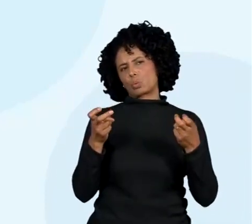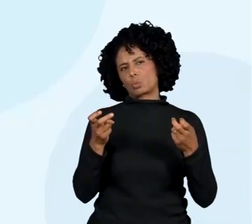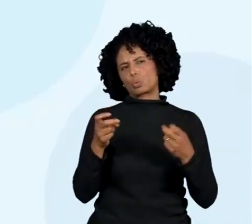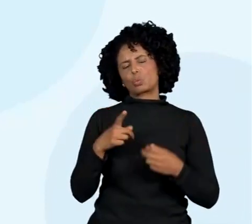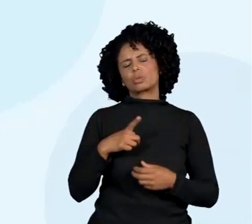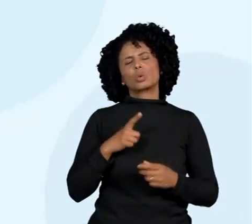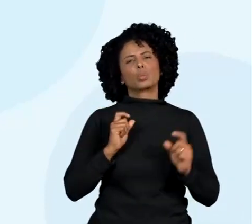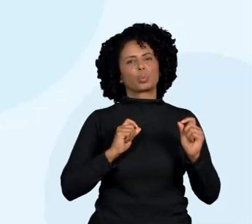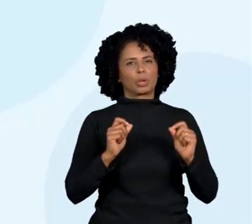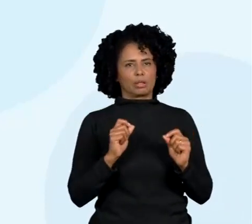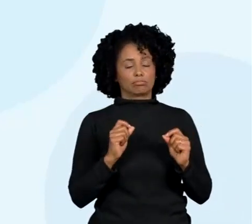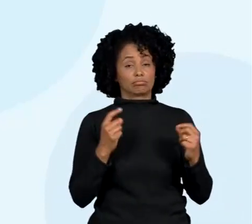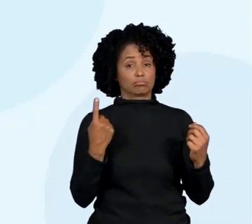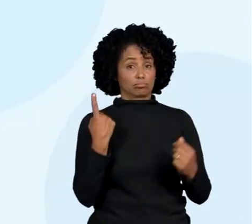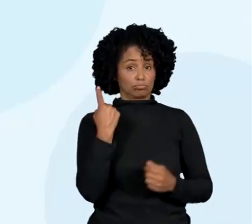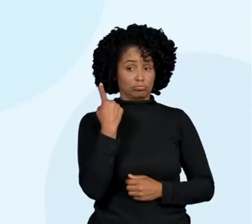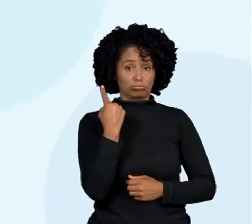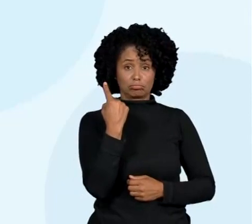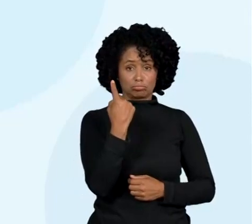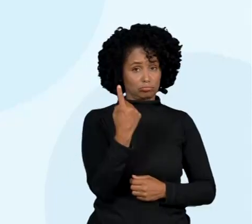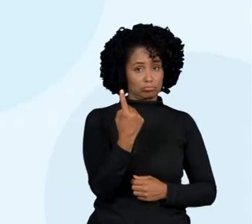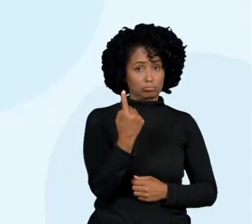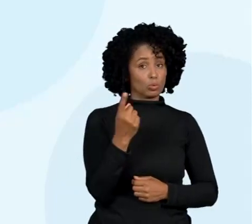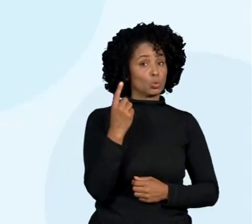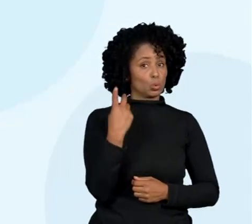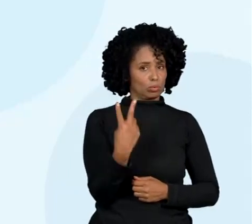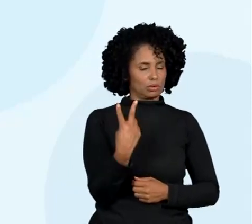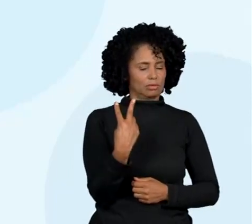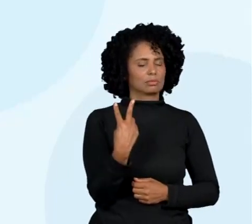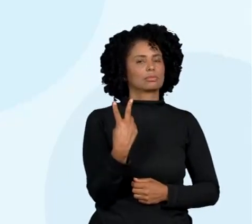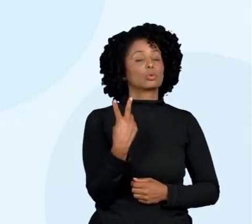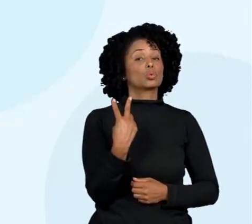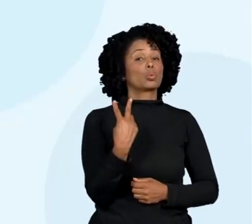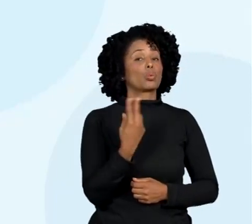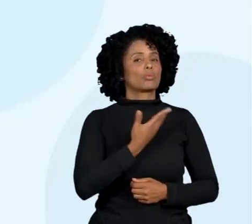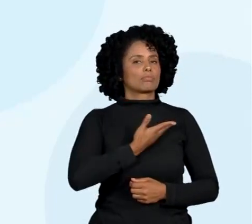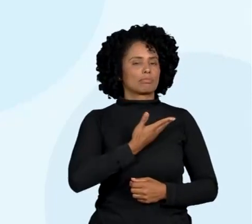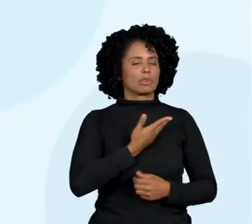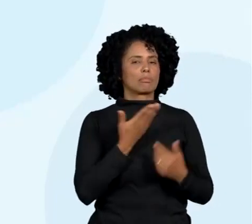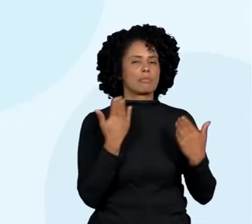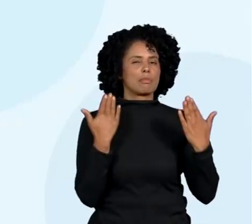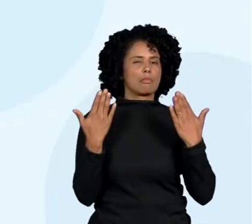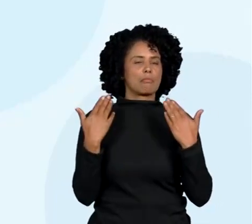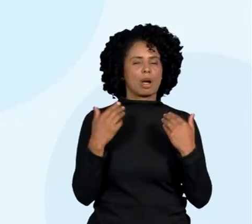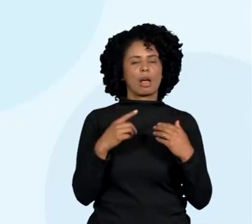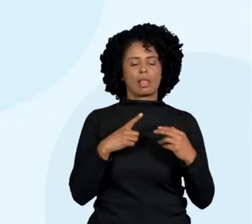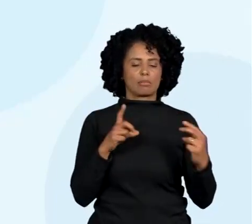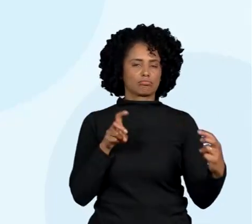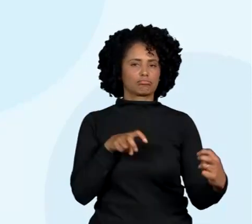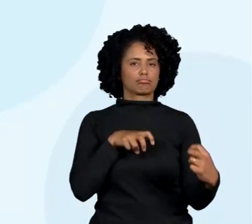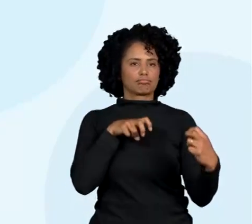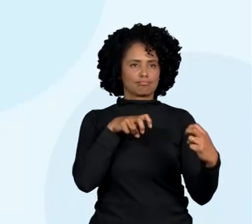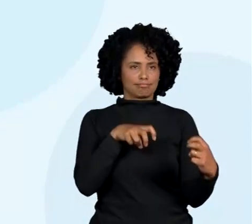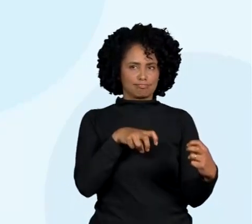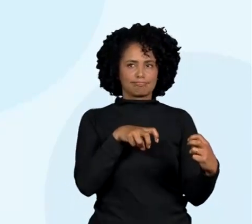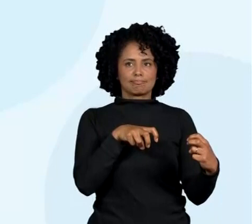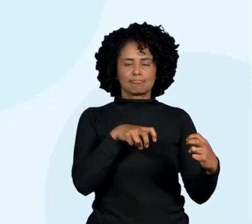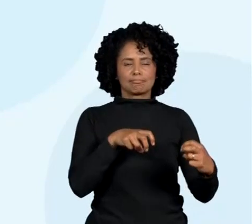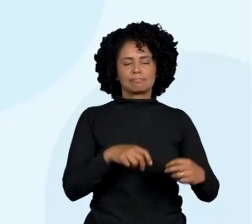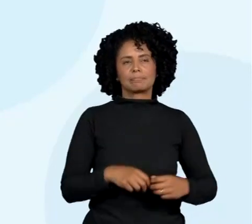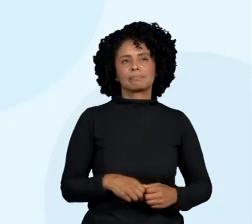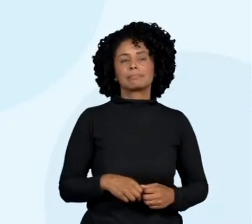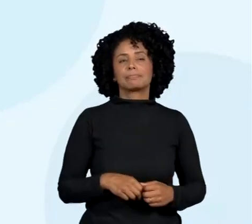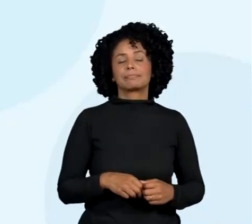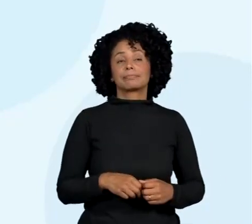tenho dois amigos conversando, uma amiga sentada a uma cadeira, opa, deixa eu colocar a caneta,